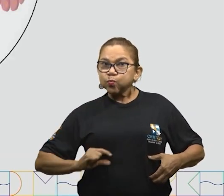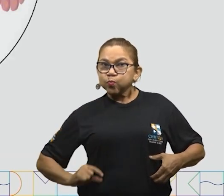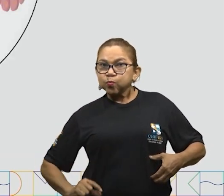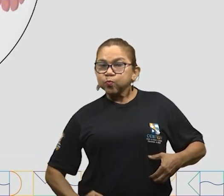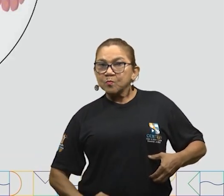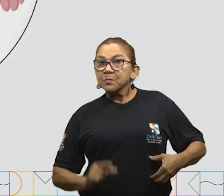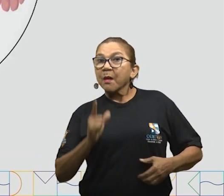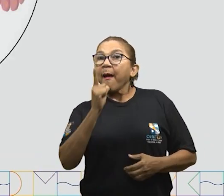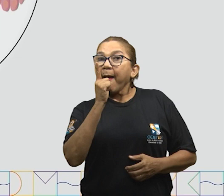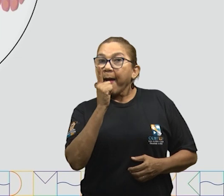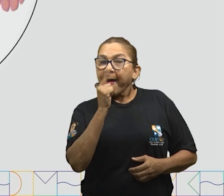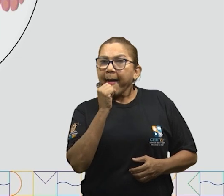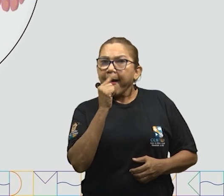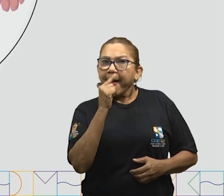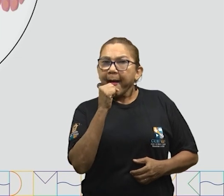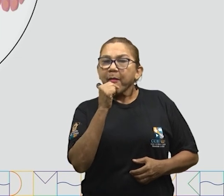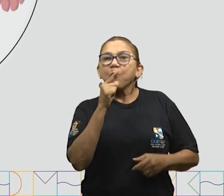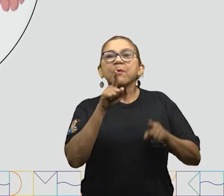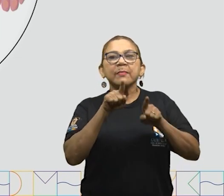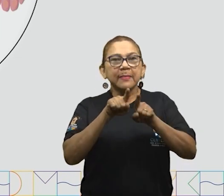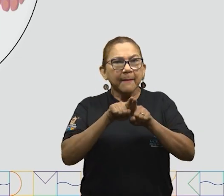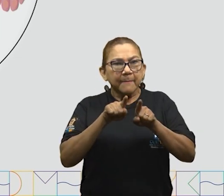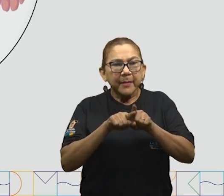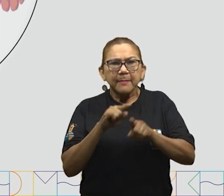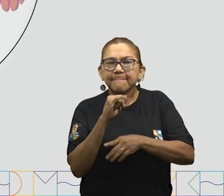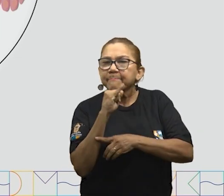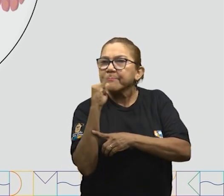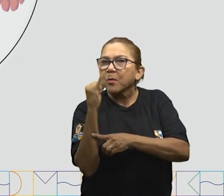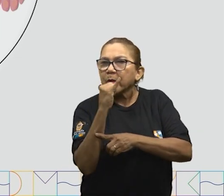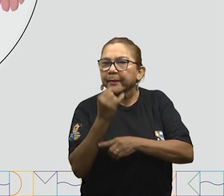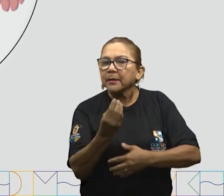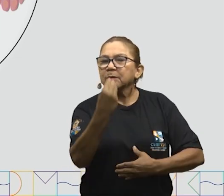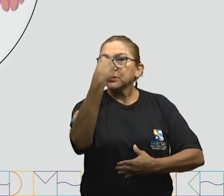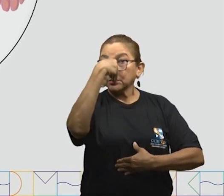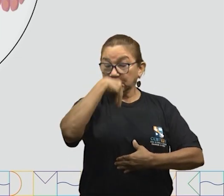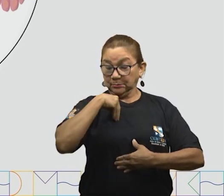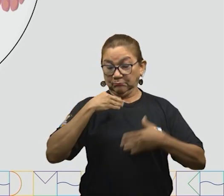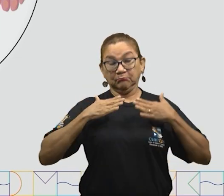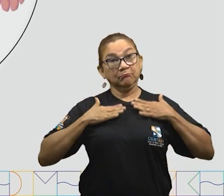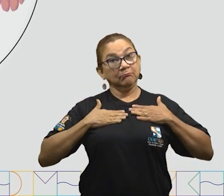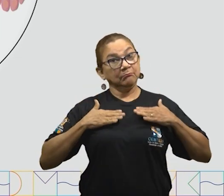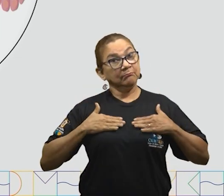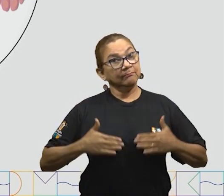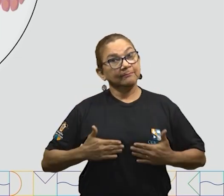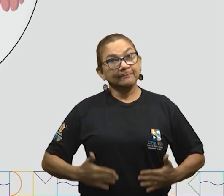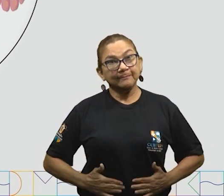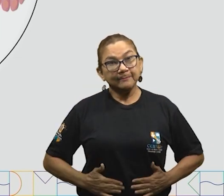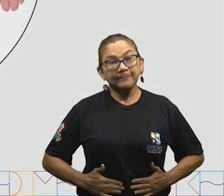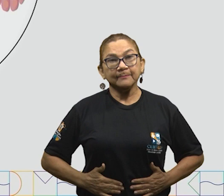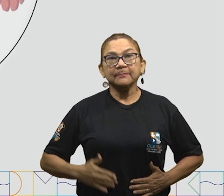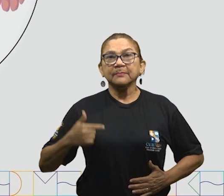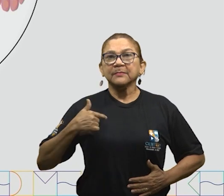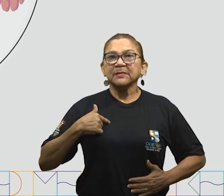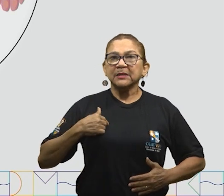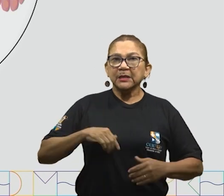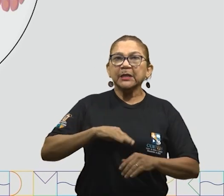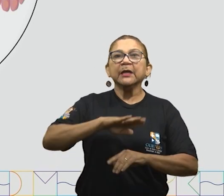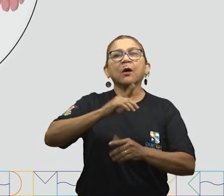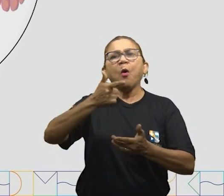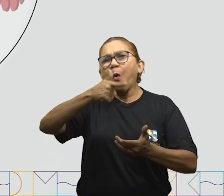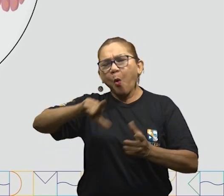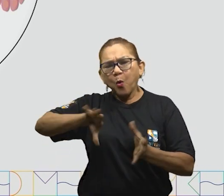nutrientes também são absorvidos pelo organismo. Os alimentos do bolo alimentar que não foram absorvidos sofrem ação